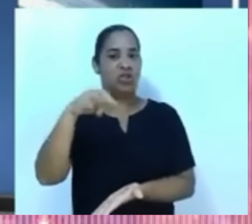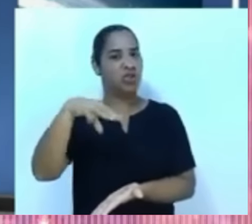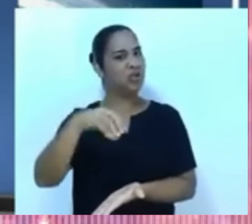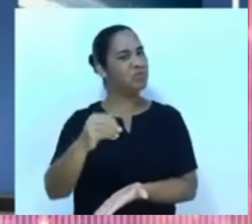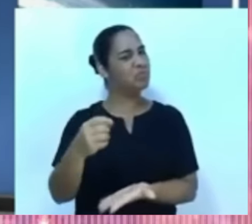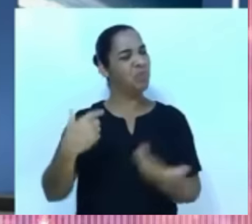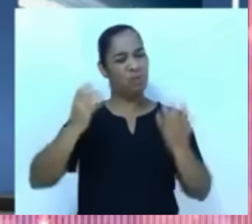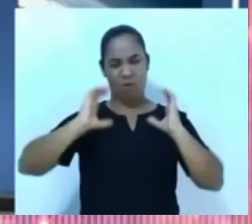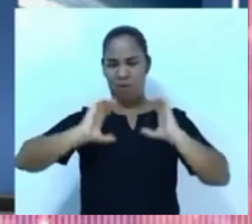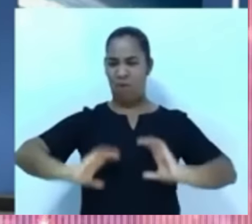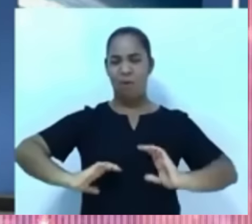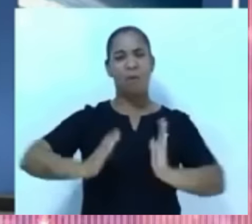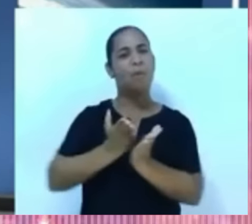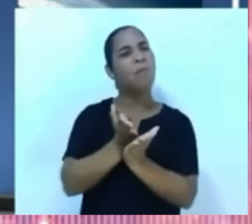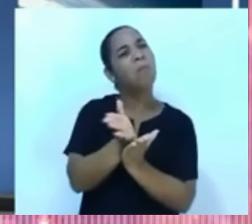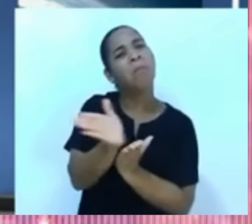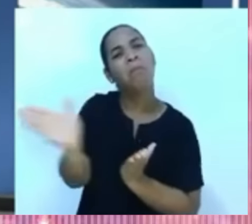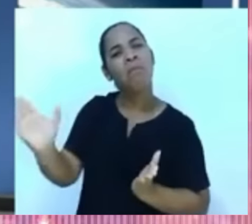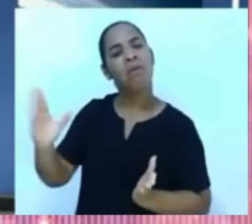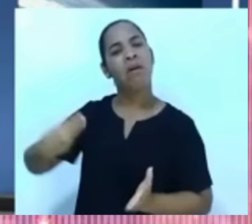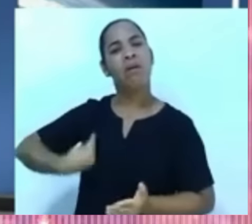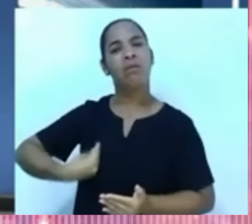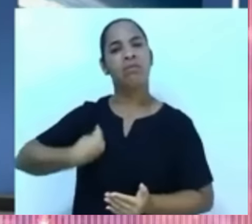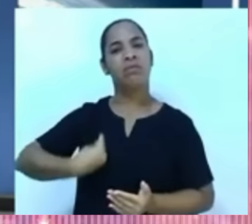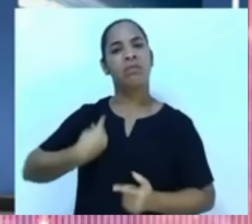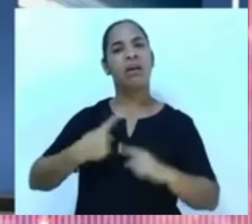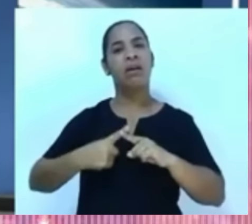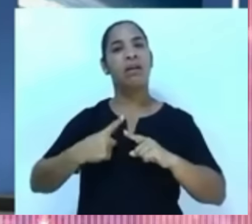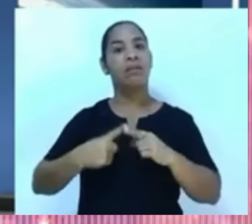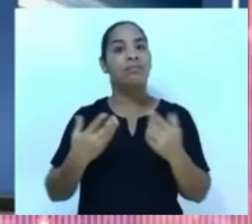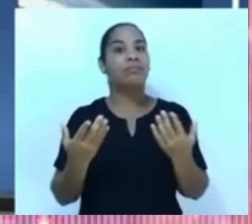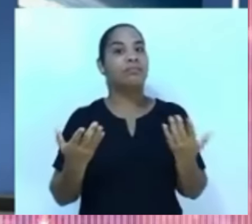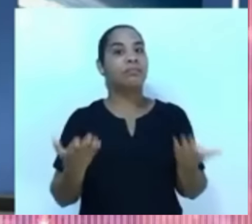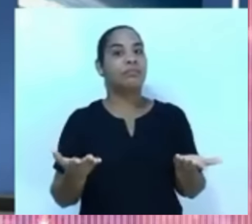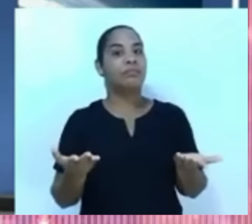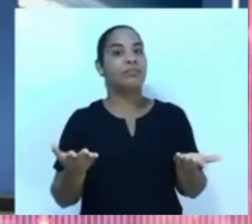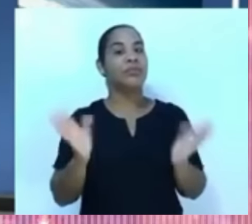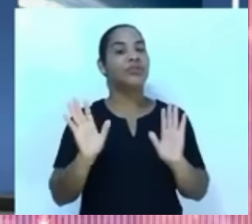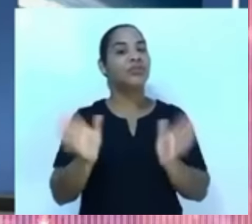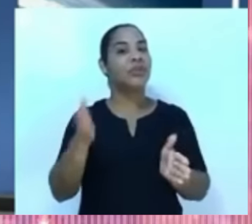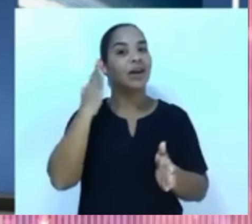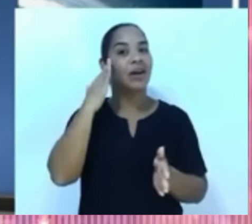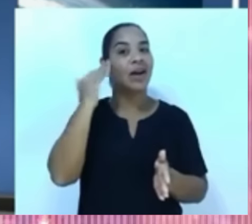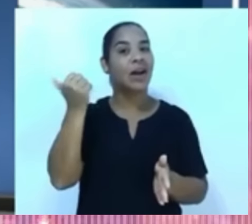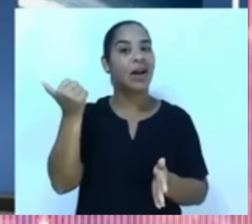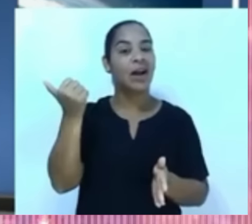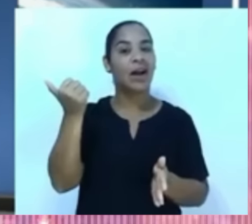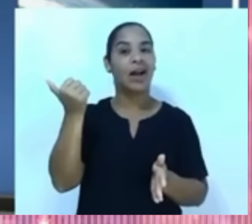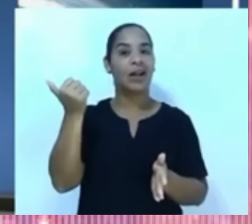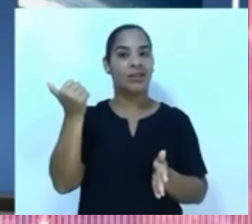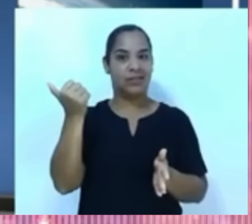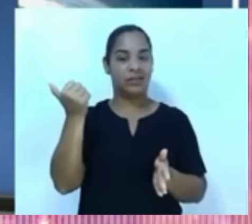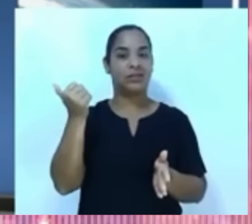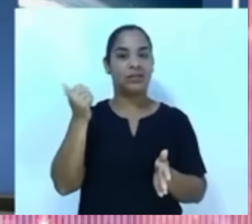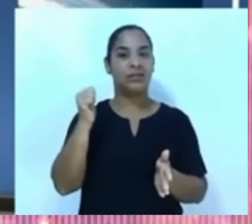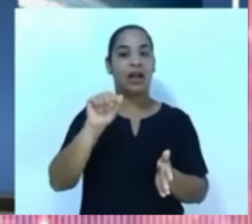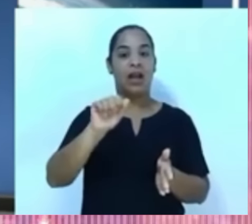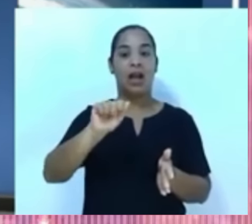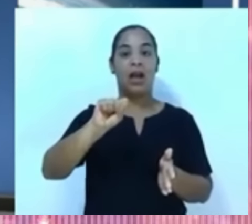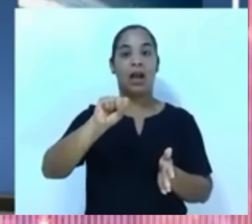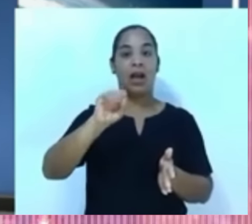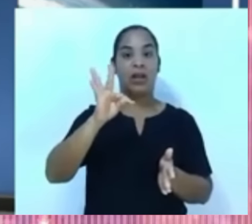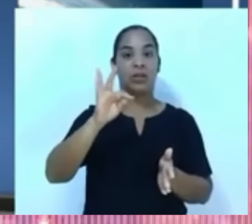comportamento da vida que impõe respeito Como dizia muito bem Albert Einstein e mais tarde